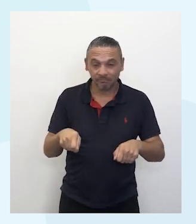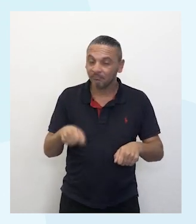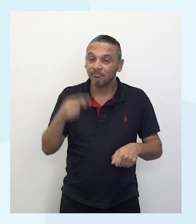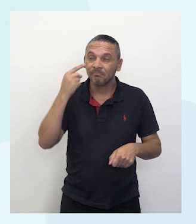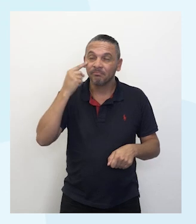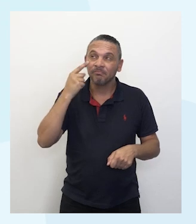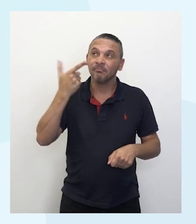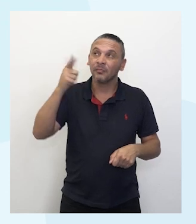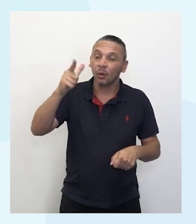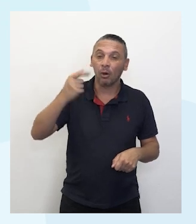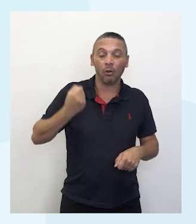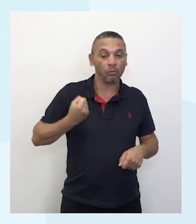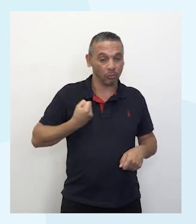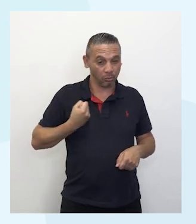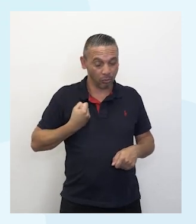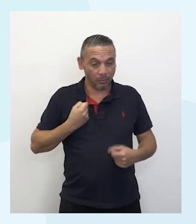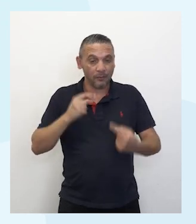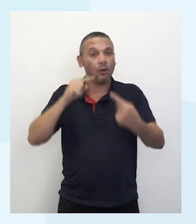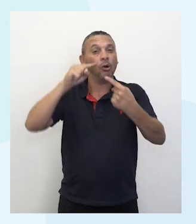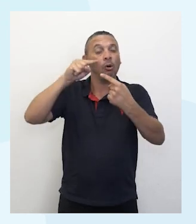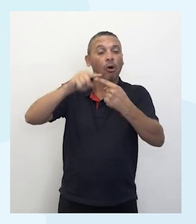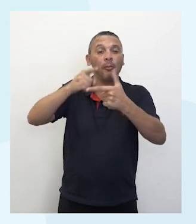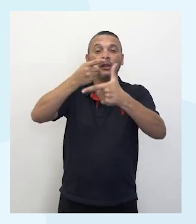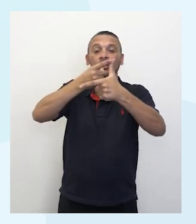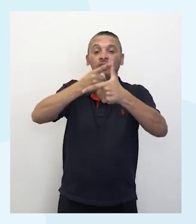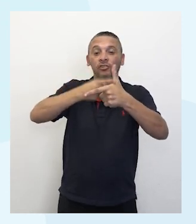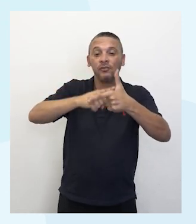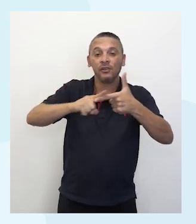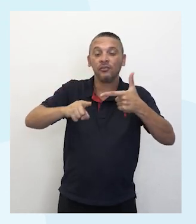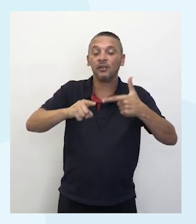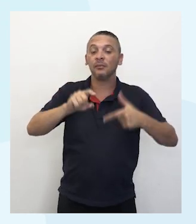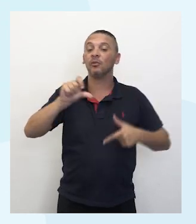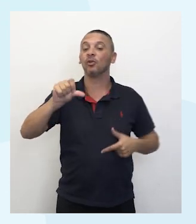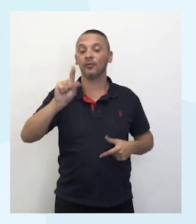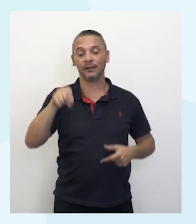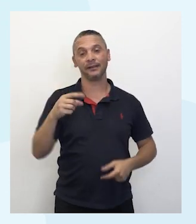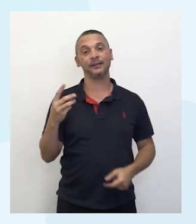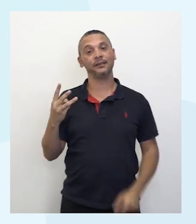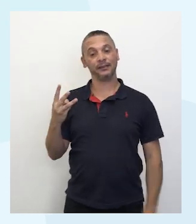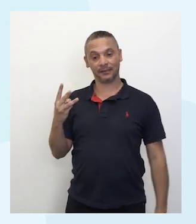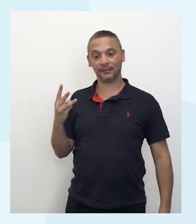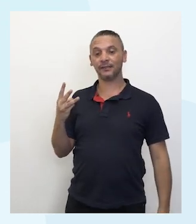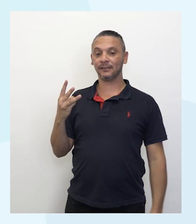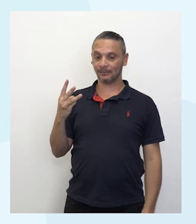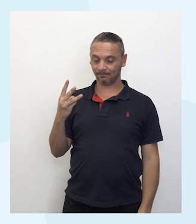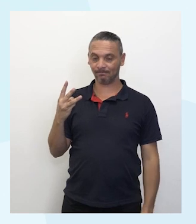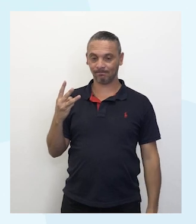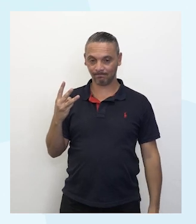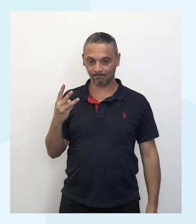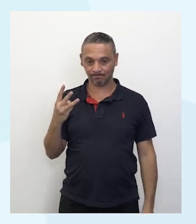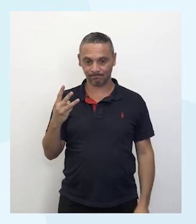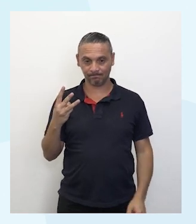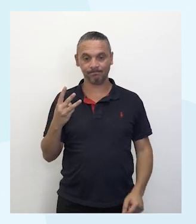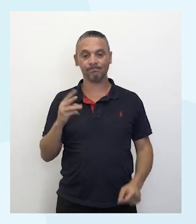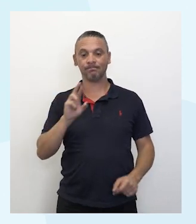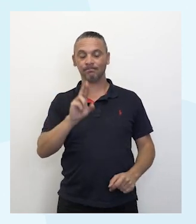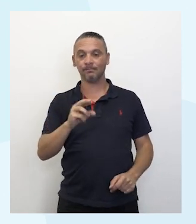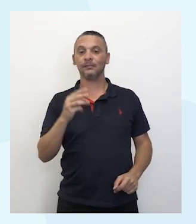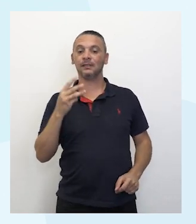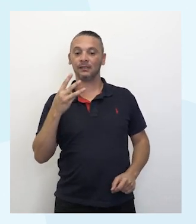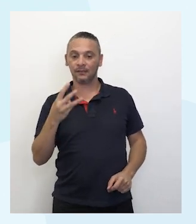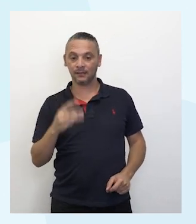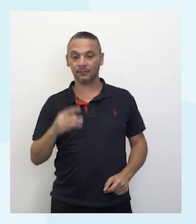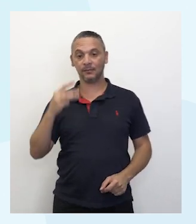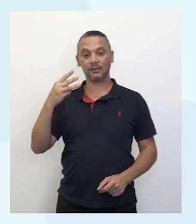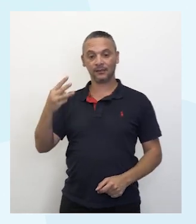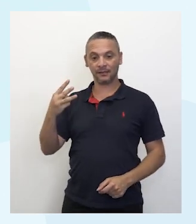é o outro primo que o 9 dá para dividir. O próximo é o 3. Então, vamos lá, ó, divide por 3. 3, depois 3 de